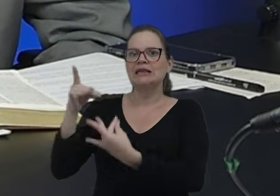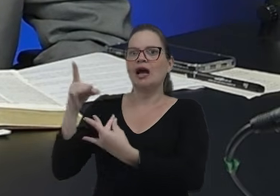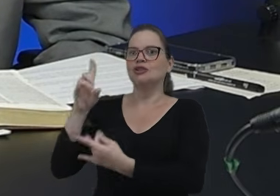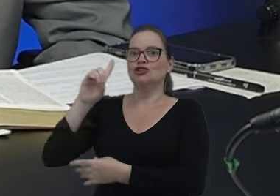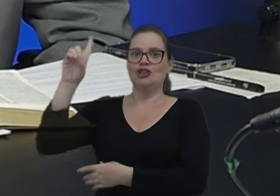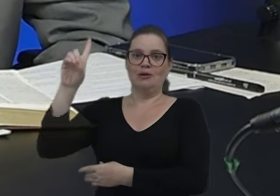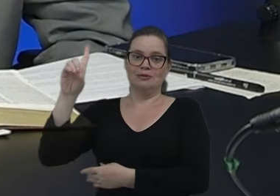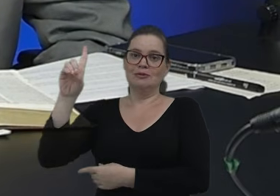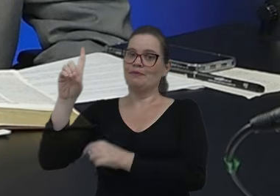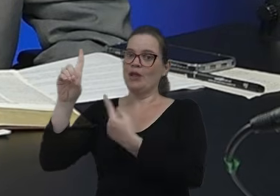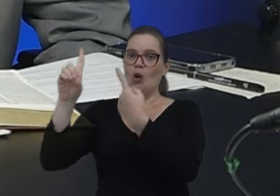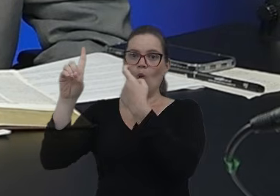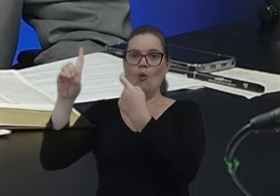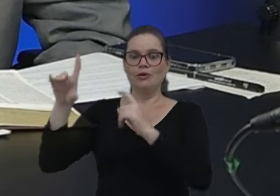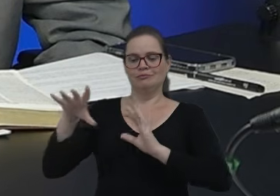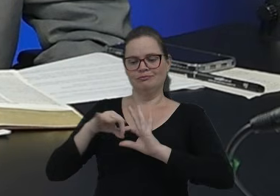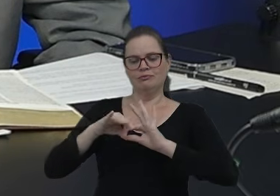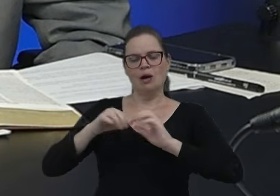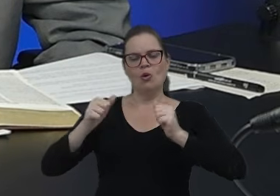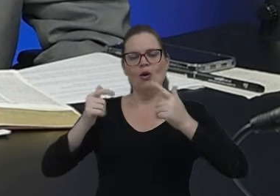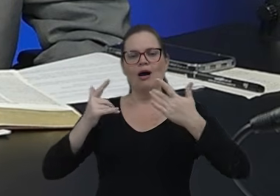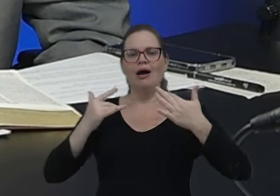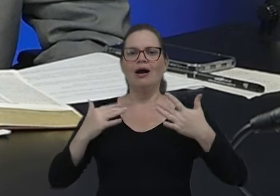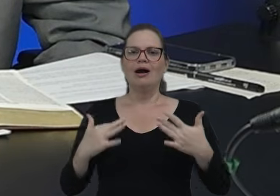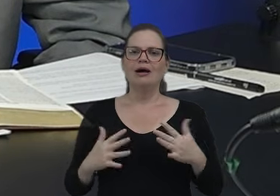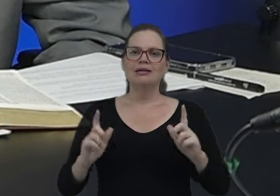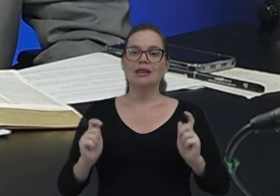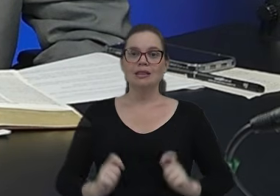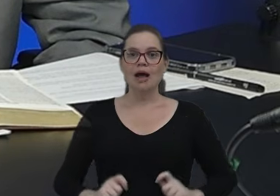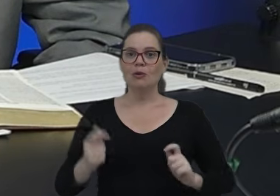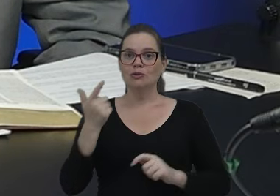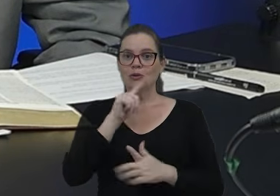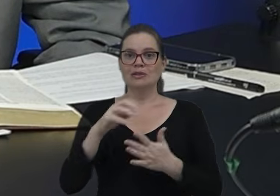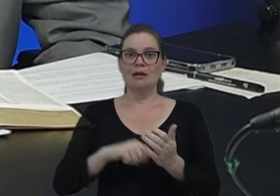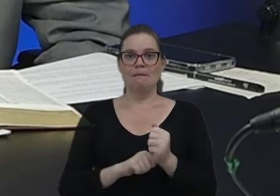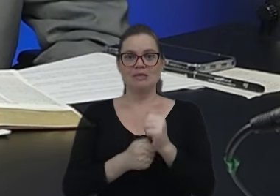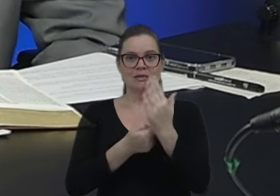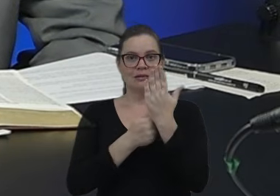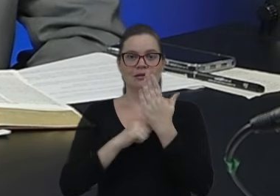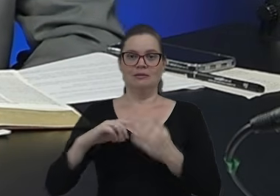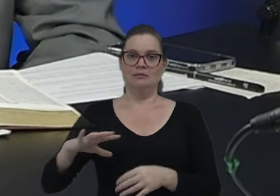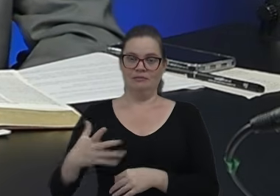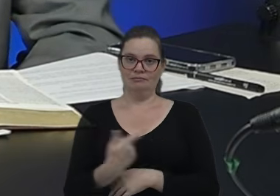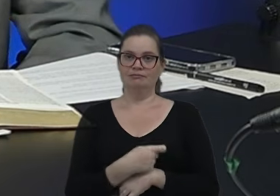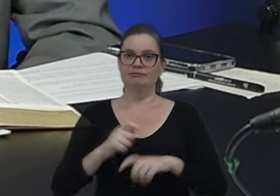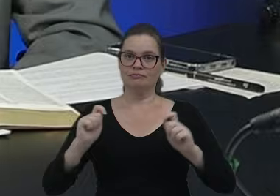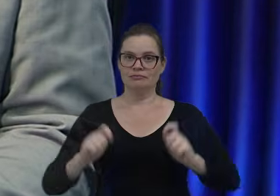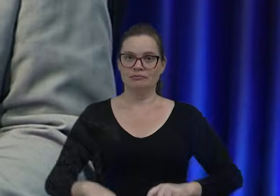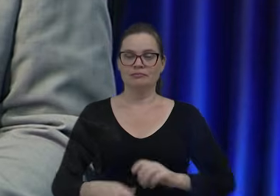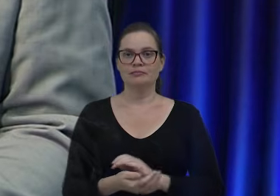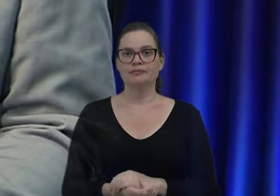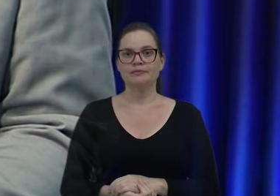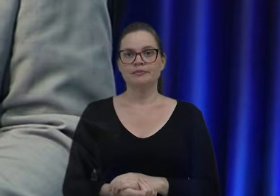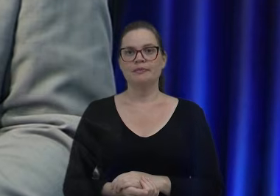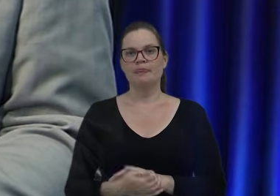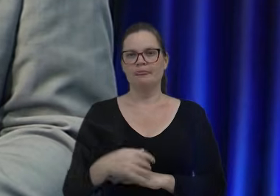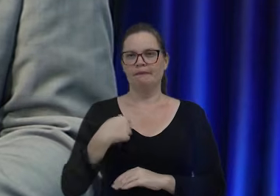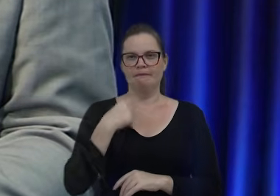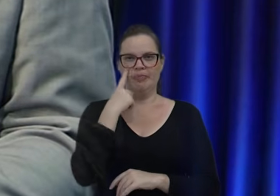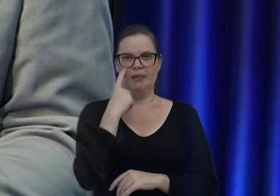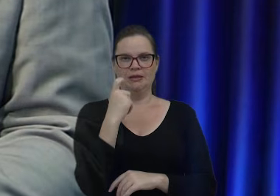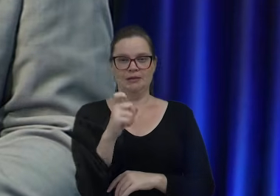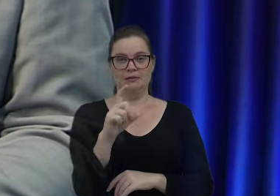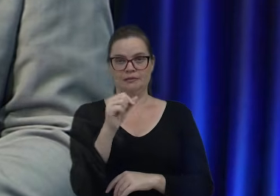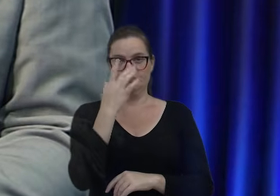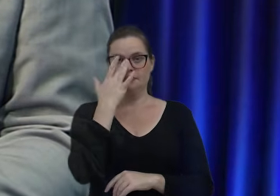é preenchida quando ele descobre o mistério da salvação para a sua vida. É interessante